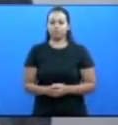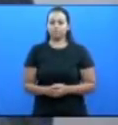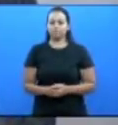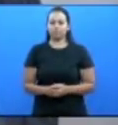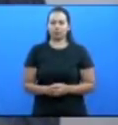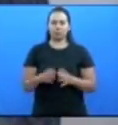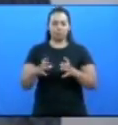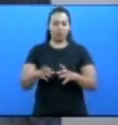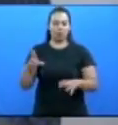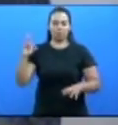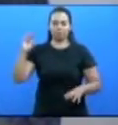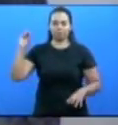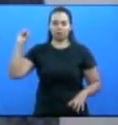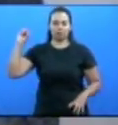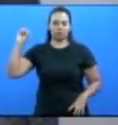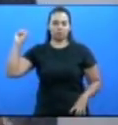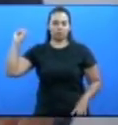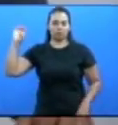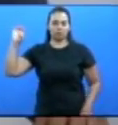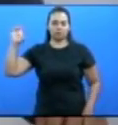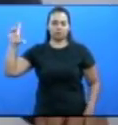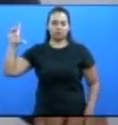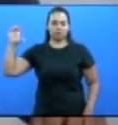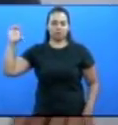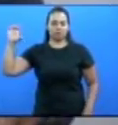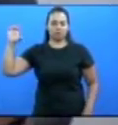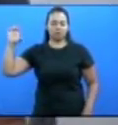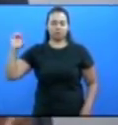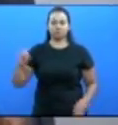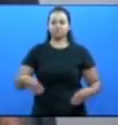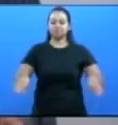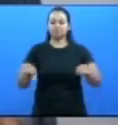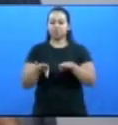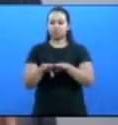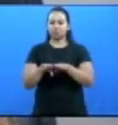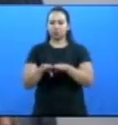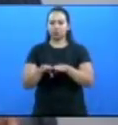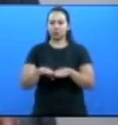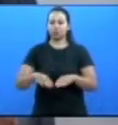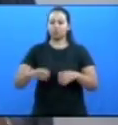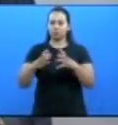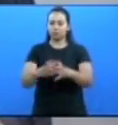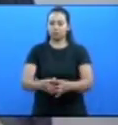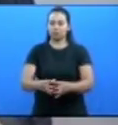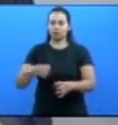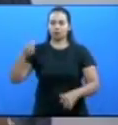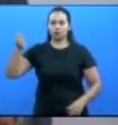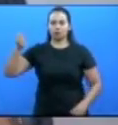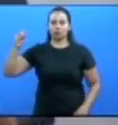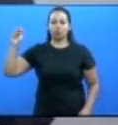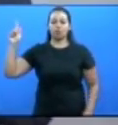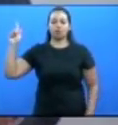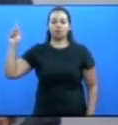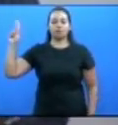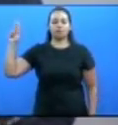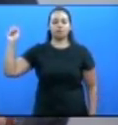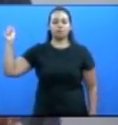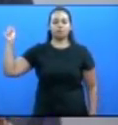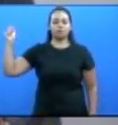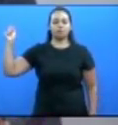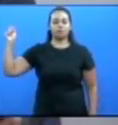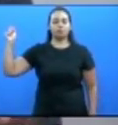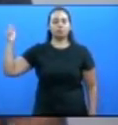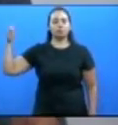Roseli. Então, acho que o anseio da comunidade é muito grande. E a gente vem aqui, através, nesse momento, através das emendas, a gente poder fazer